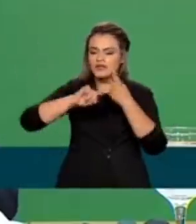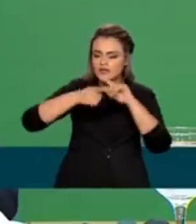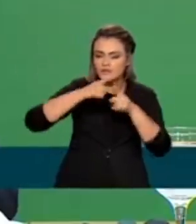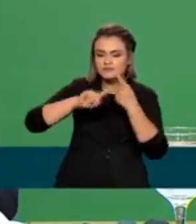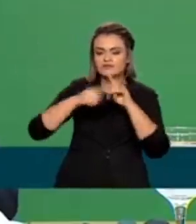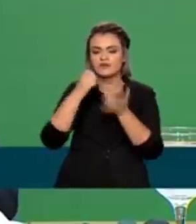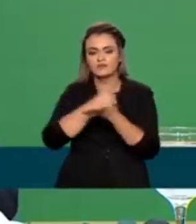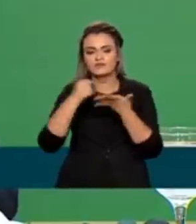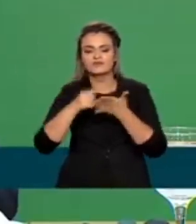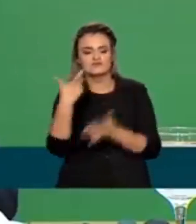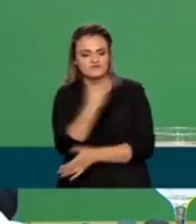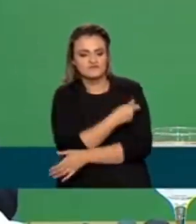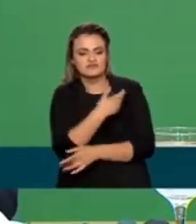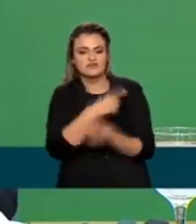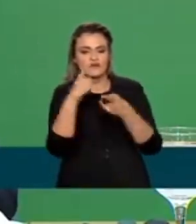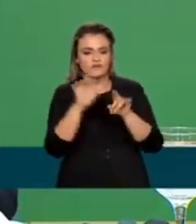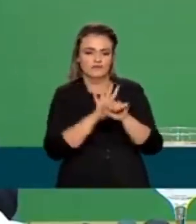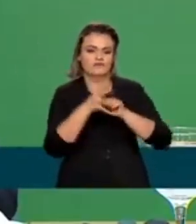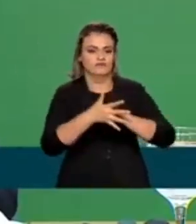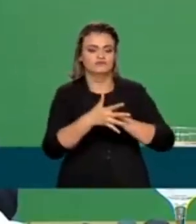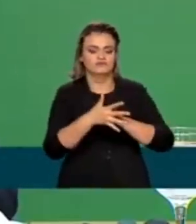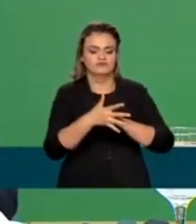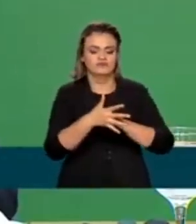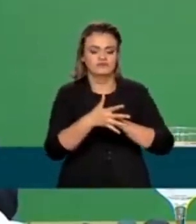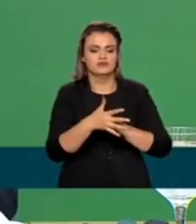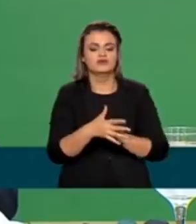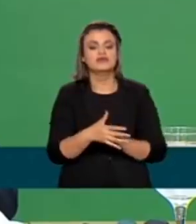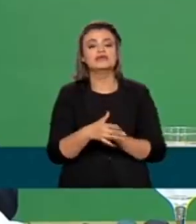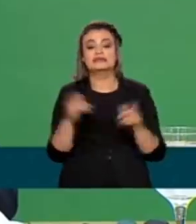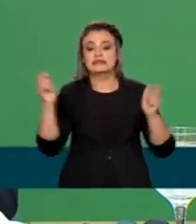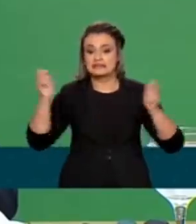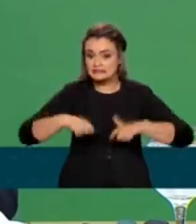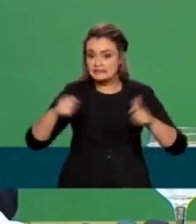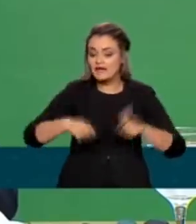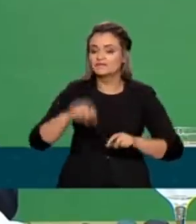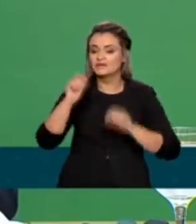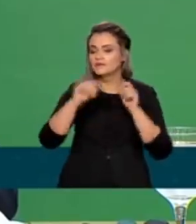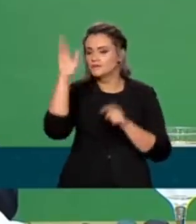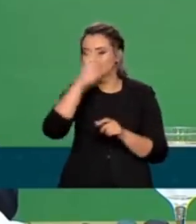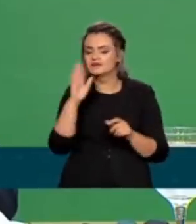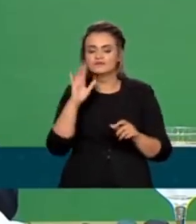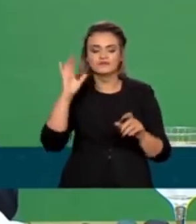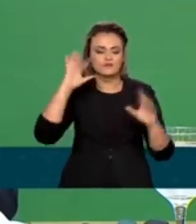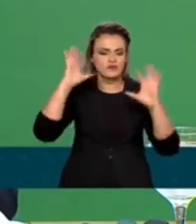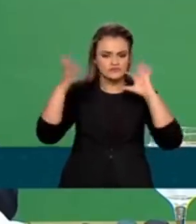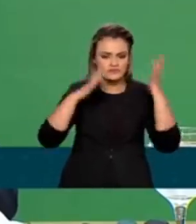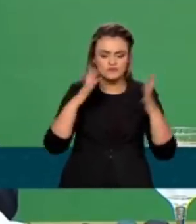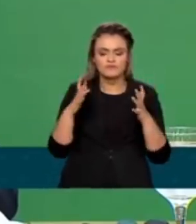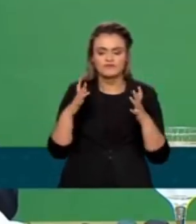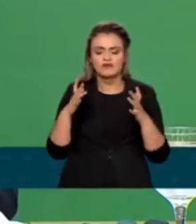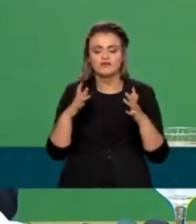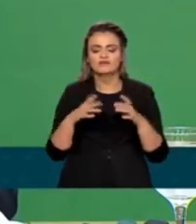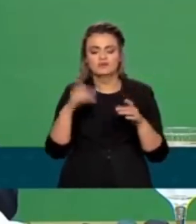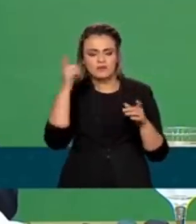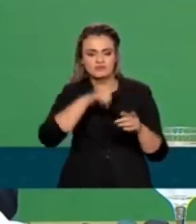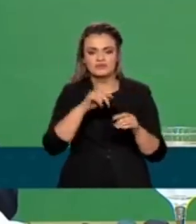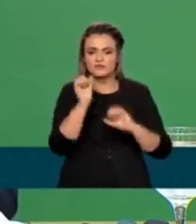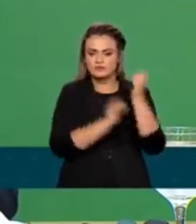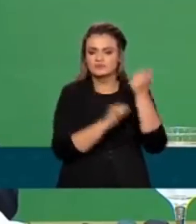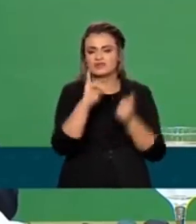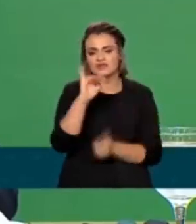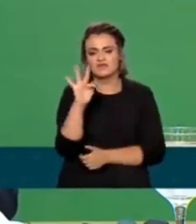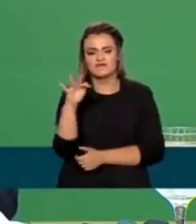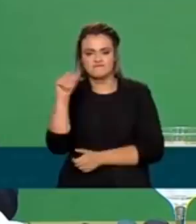negociação e contratação de vacinas contra a Covid-19, possibilitando que o Brasil dominasse o ciclo de produção do IFA e